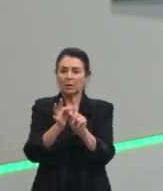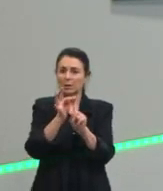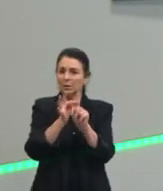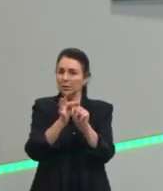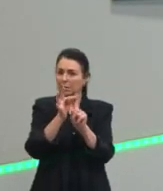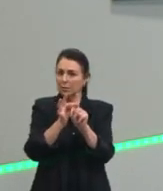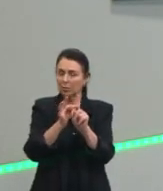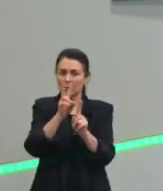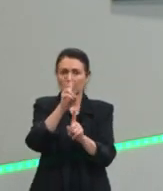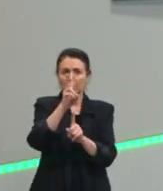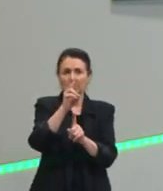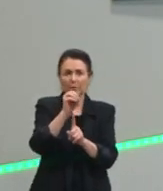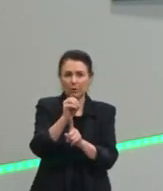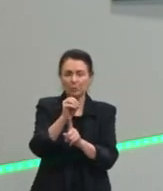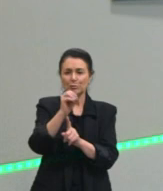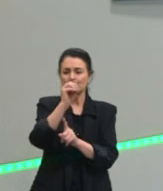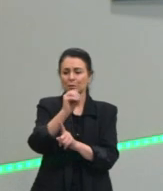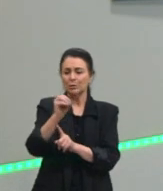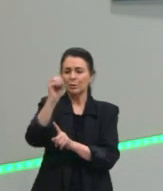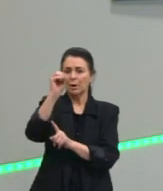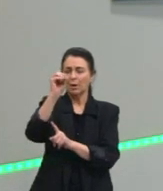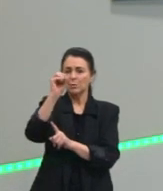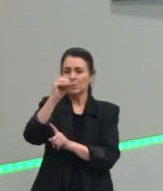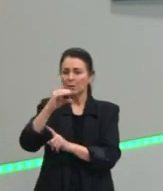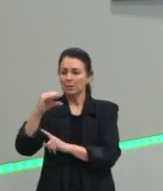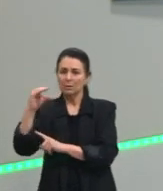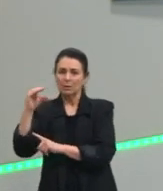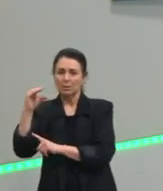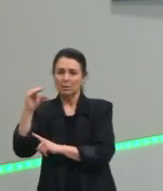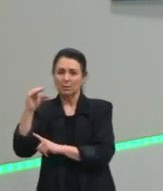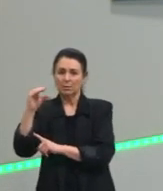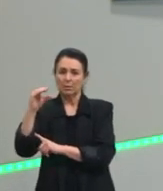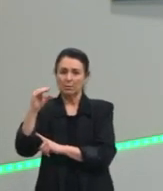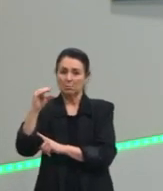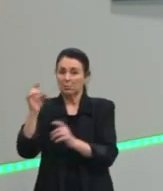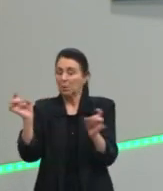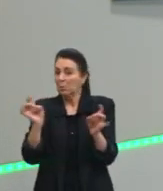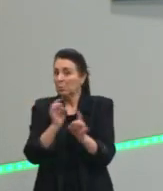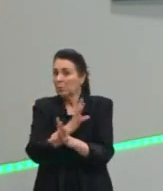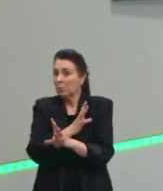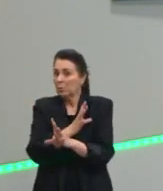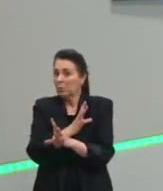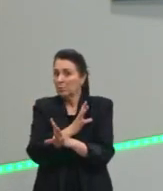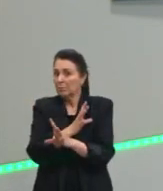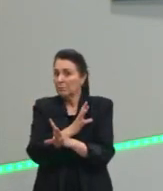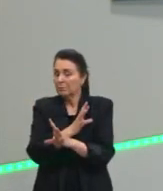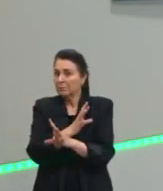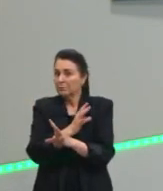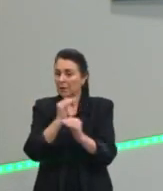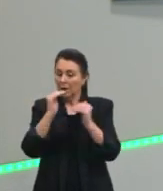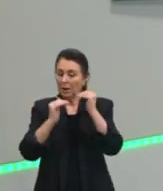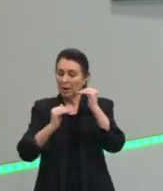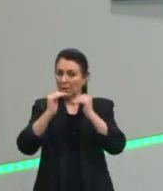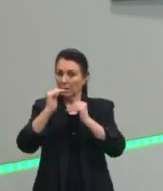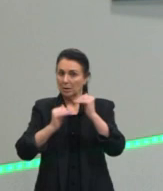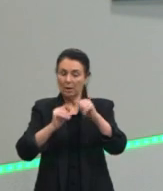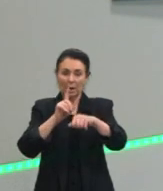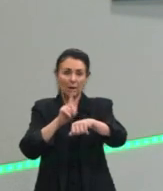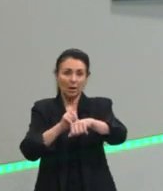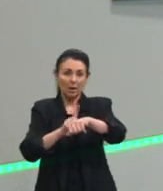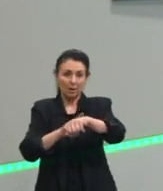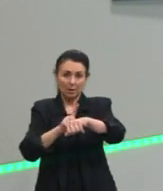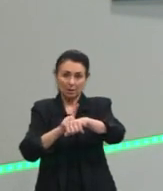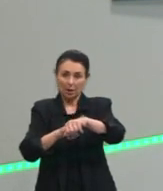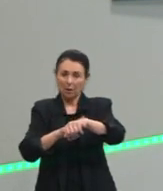ter 20 graus Celsius pronto tá descrita essa essa grandeza tempo o